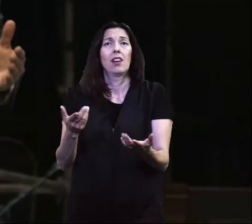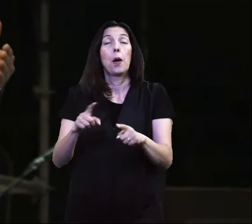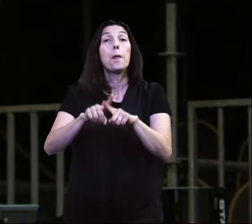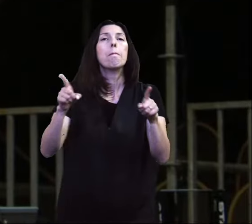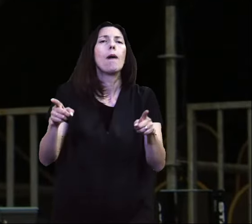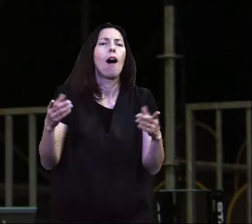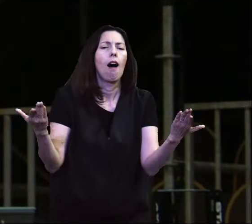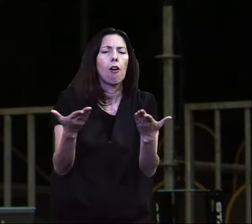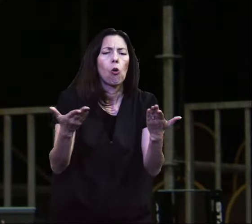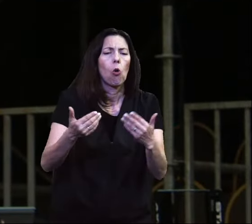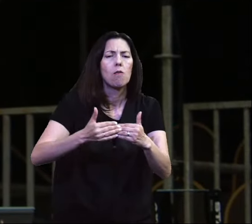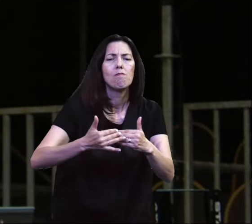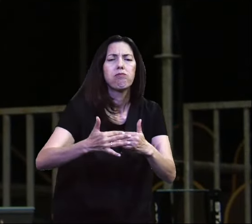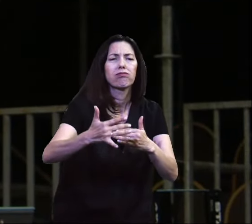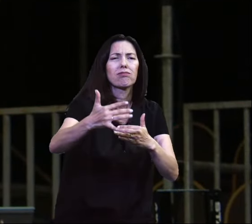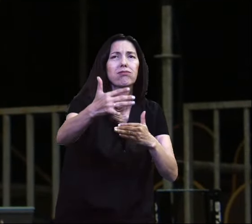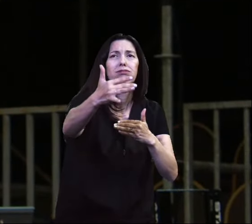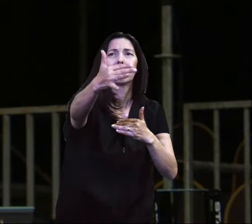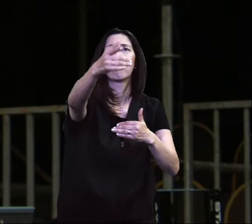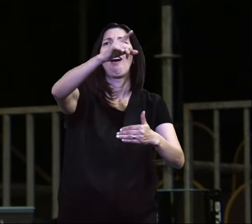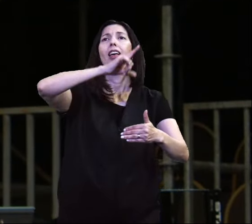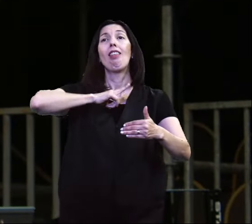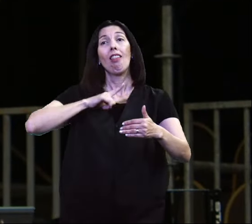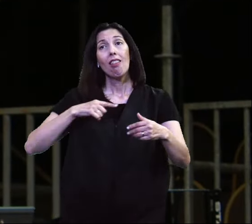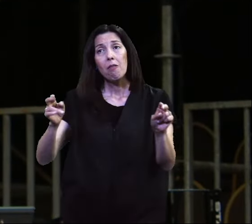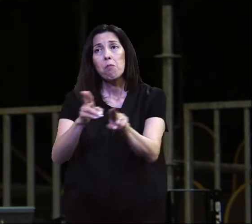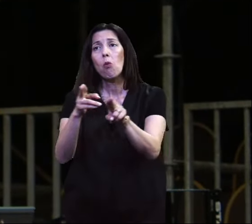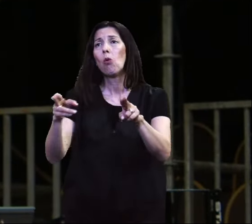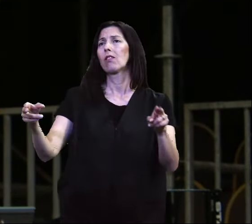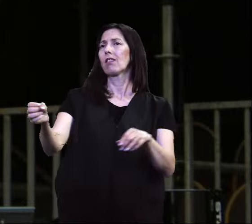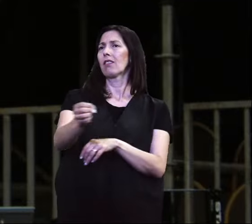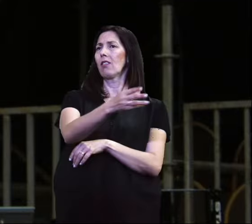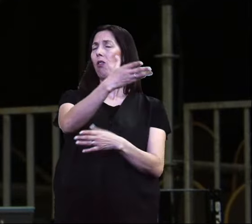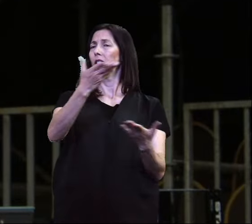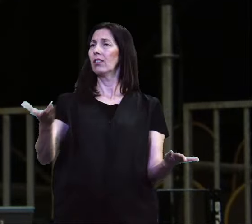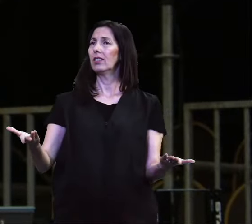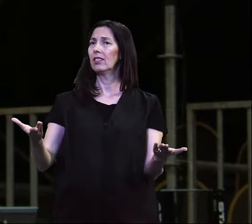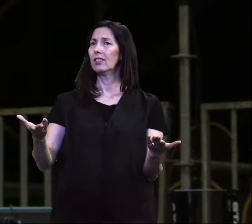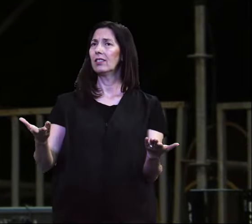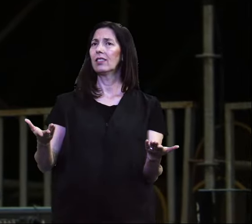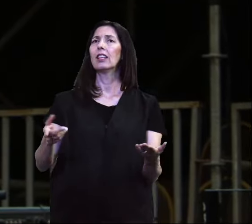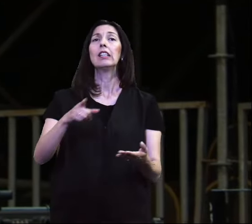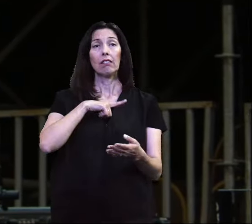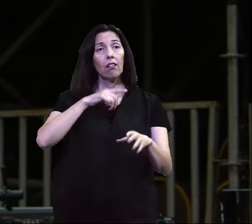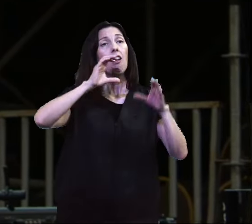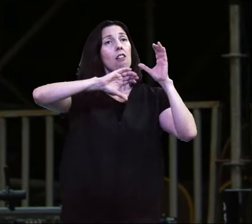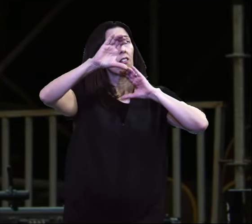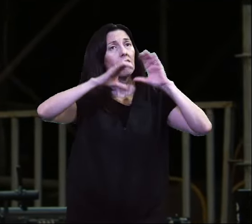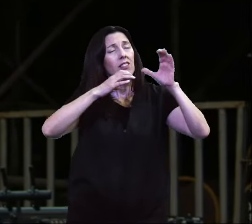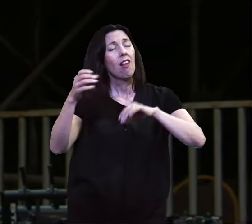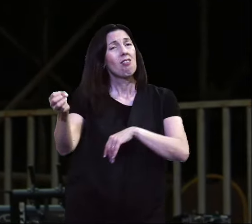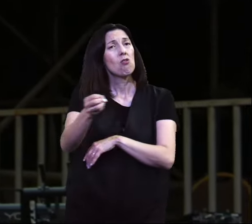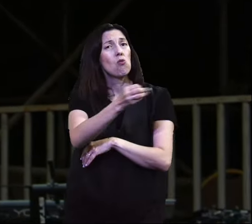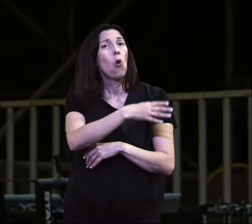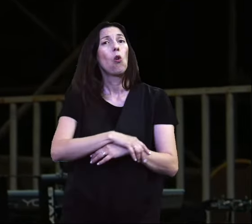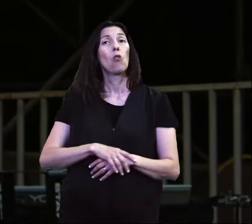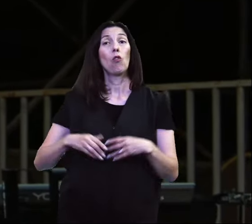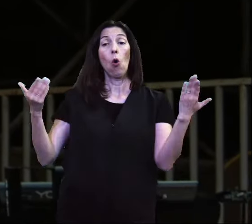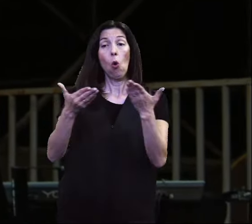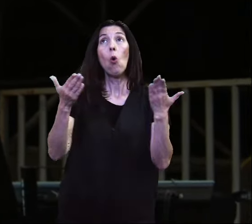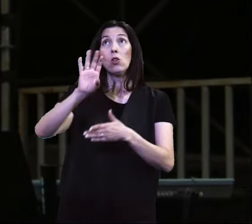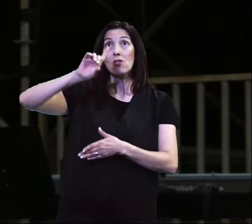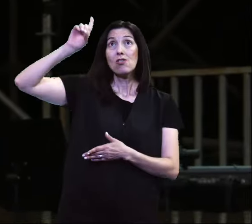não quer dizer que não existem novos repertórios, que não existem novas canções, que Deus não age hoje, e